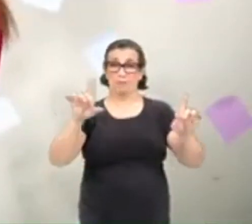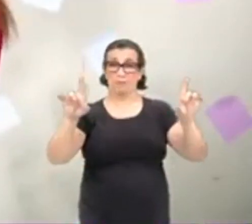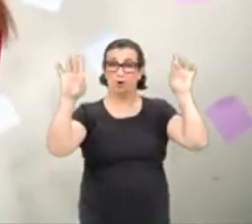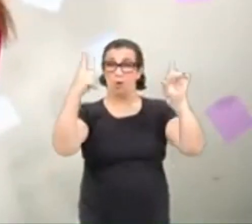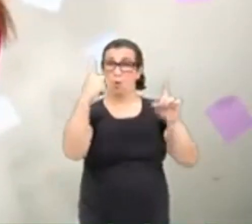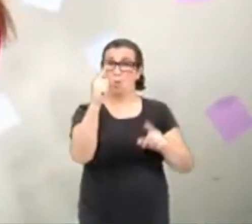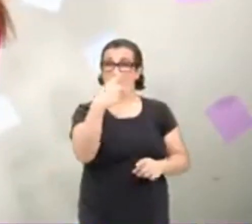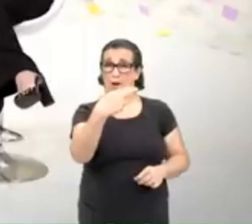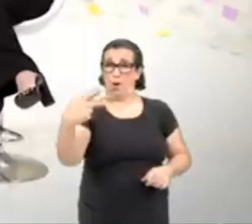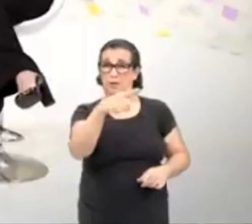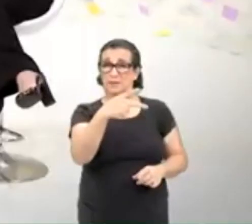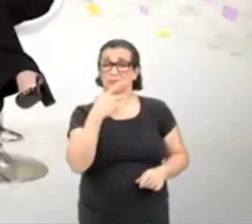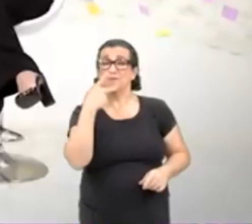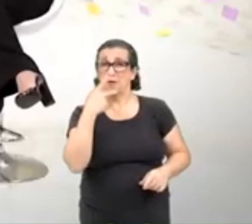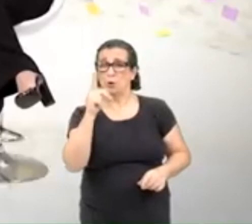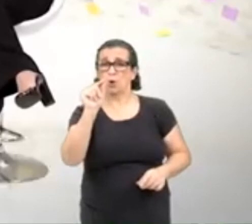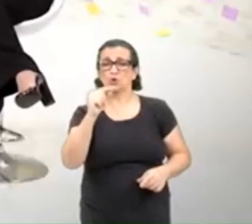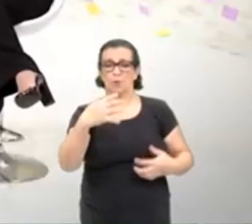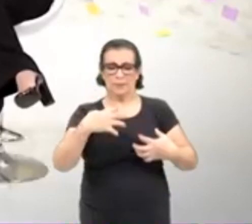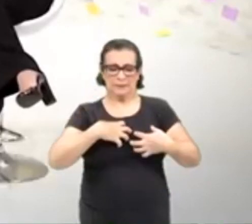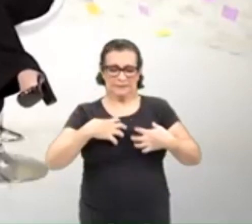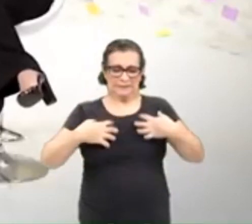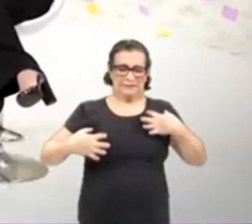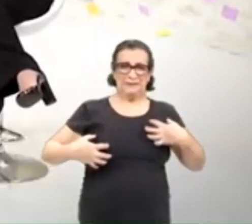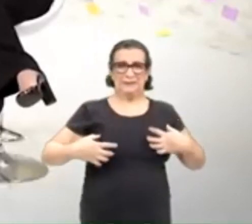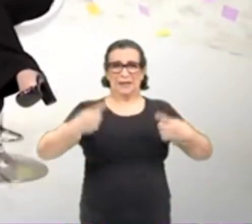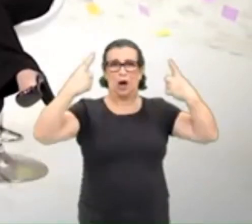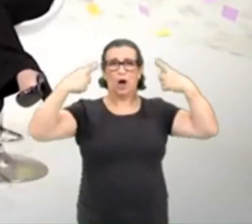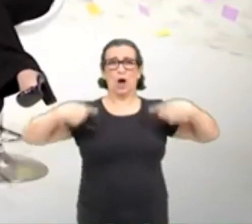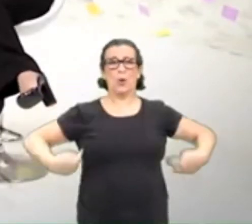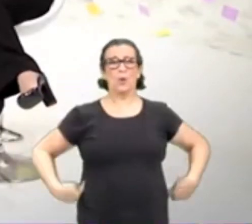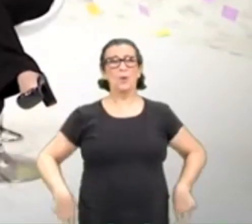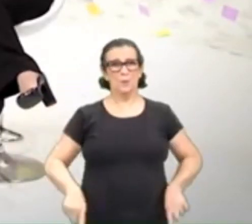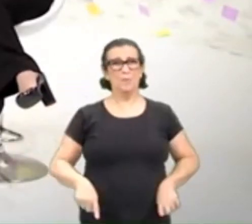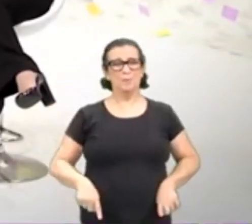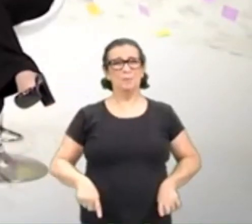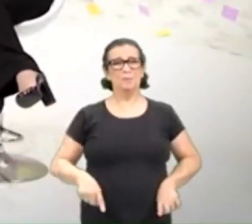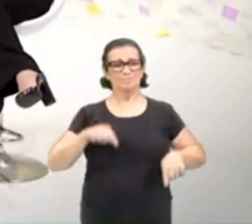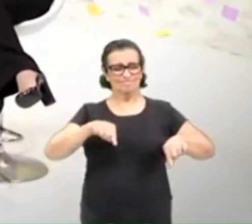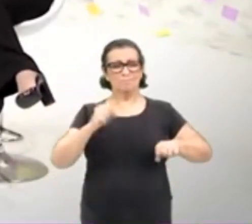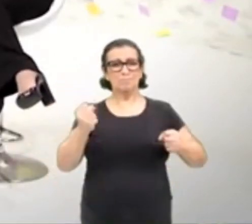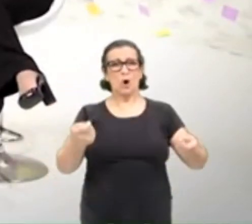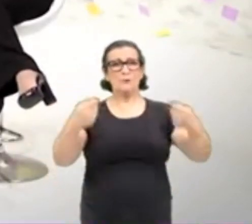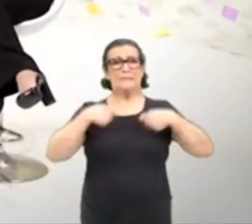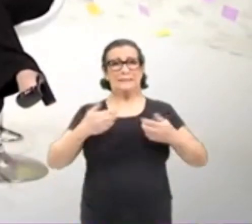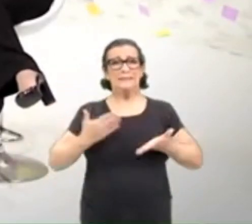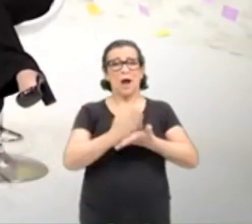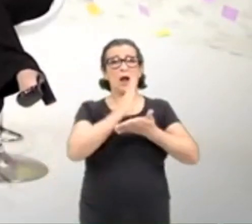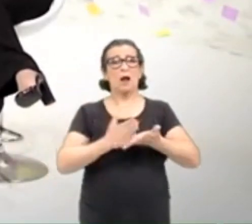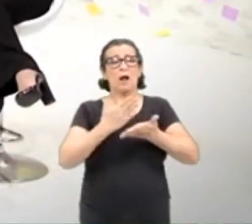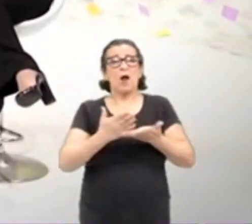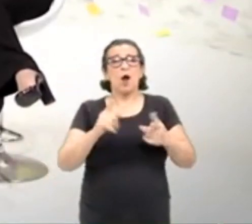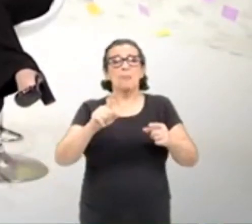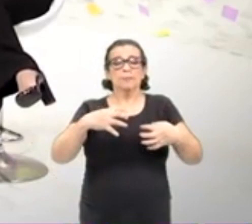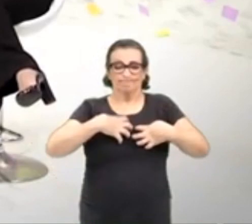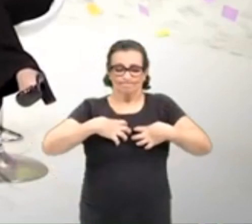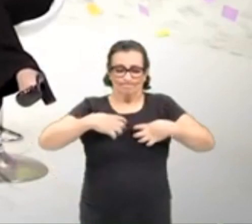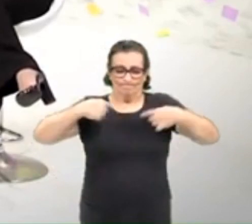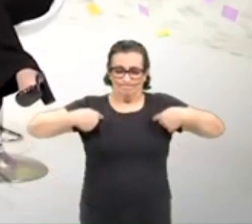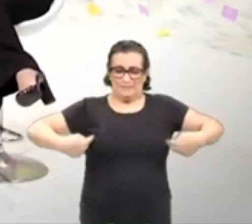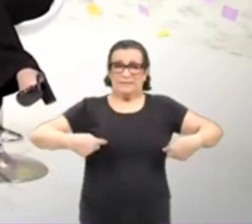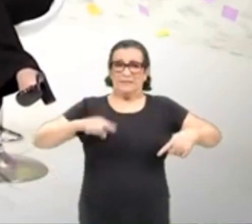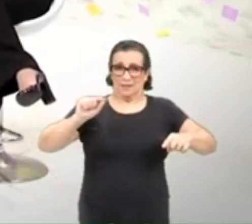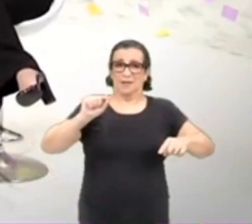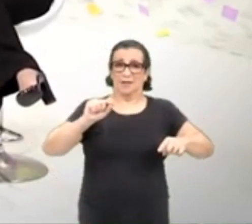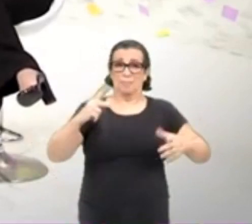um ponto que você falou dessas Sensações é no corpo né então isso pode trazer um incômodo para pessoa que são Sensações físicas